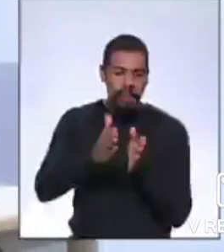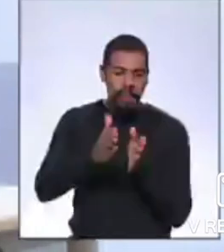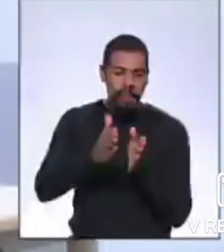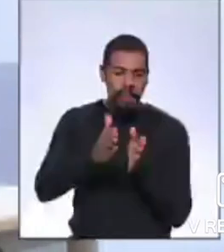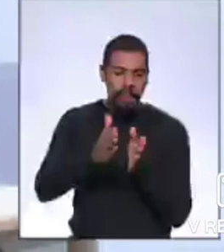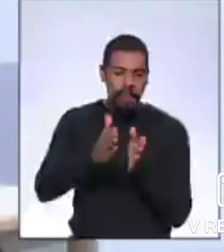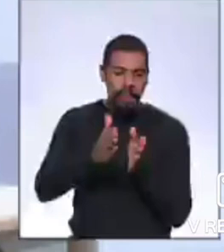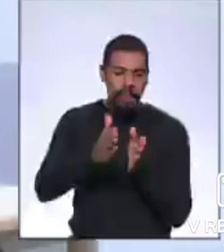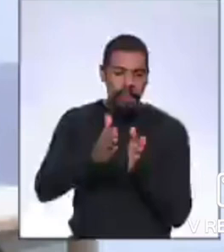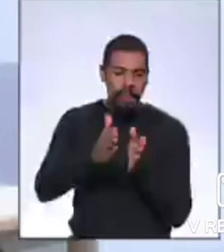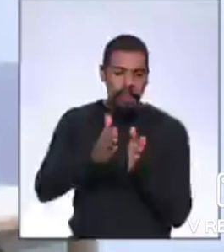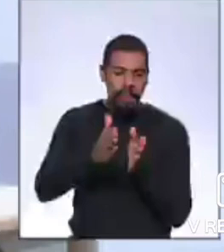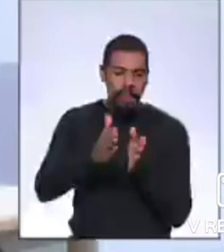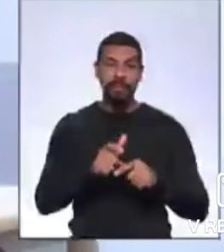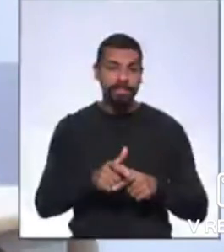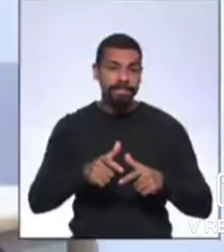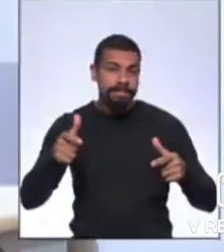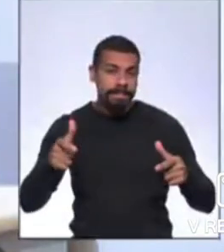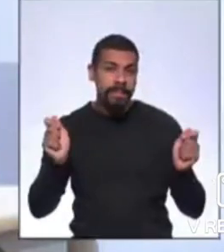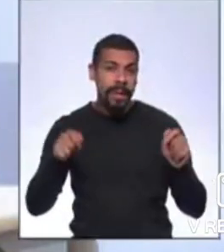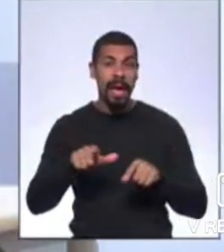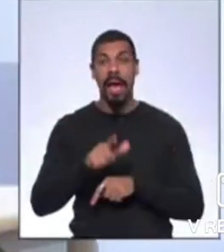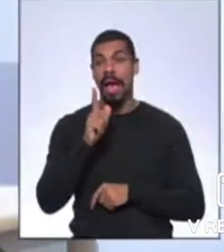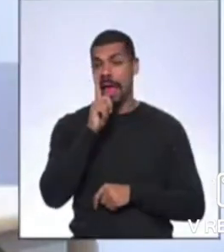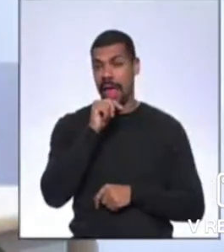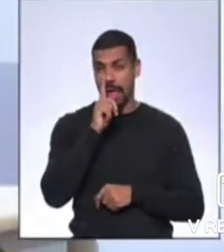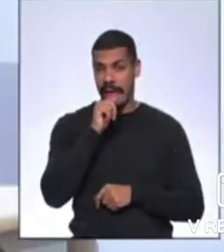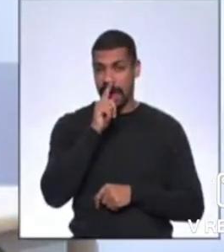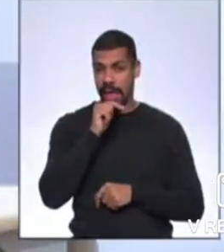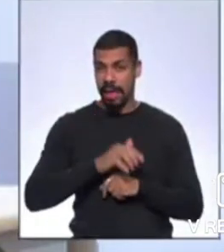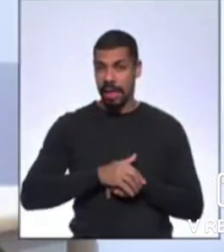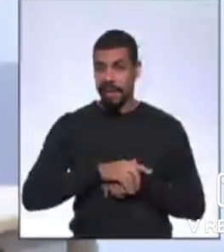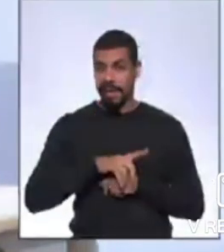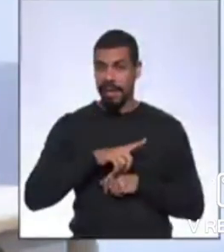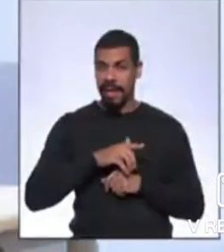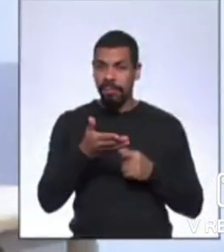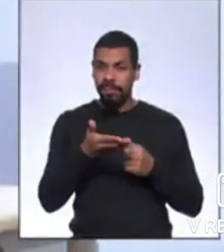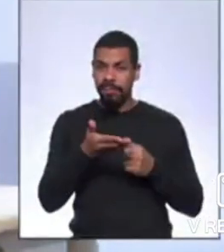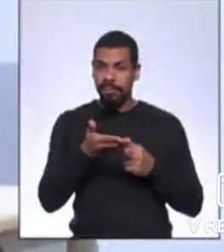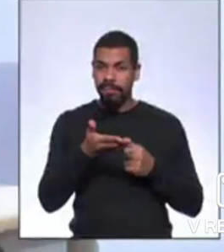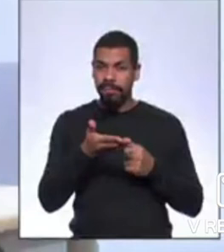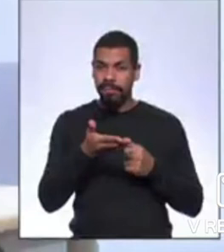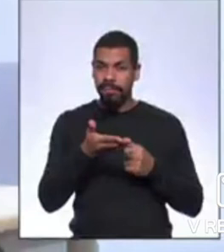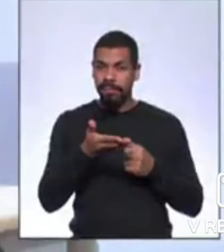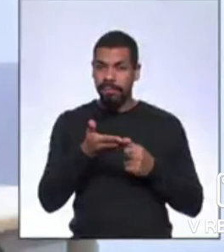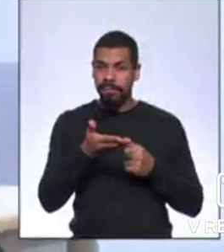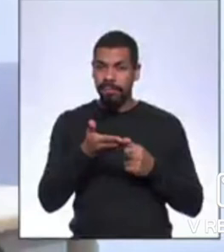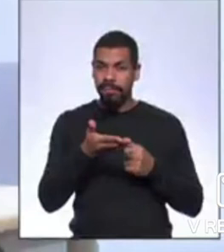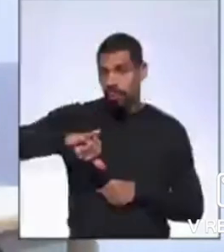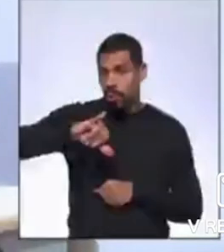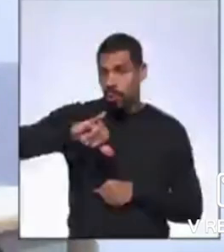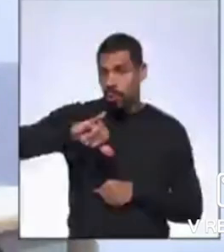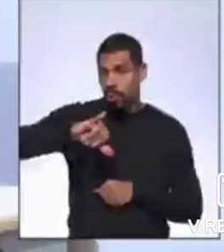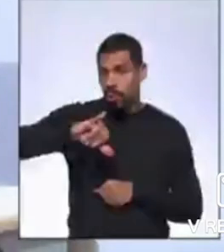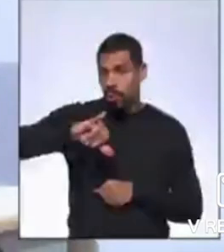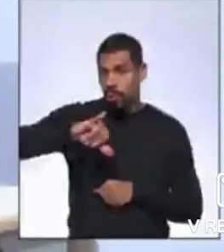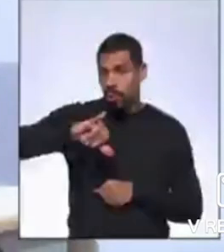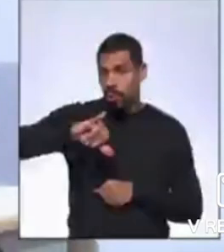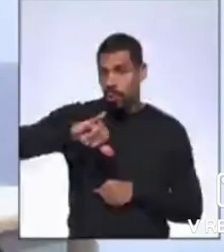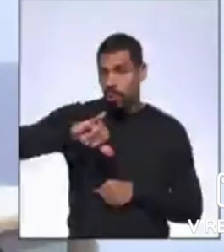diferente. Quem tem a maior densidade, no nosso caso, ali é a água, né? Quem está intermediário é o óleo, e o mais leve de todo, né, que é